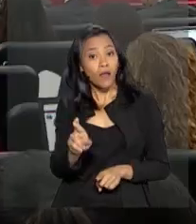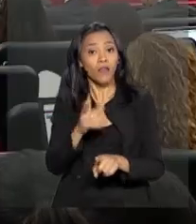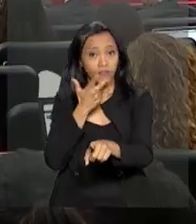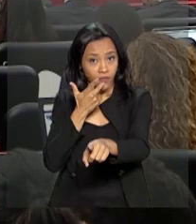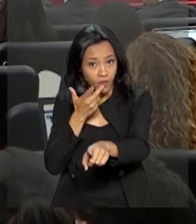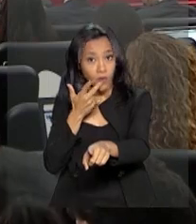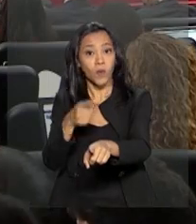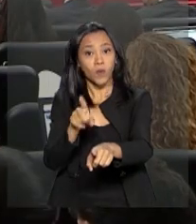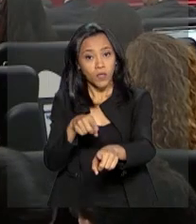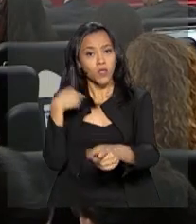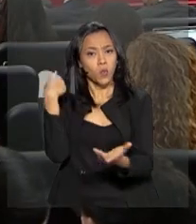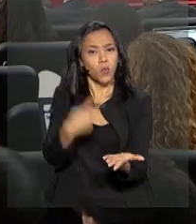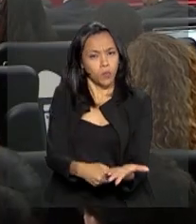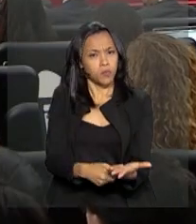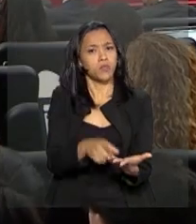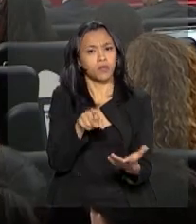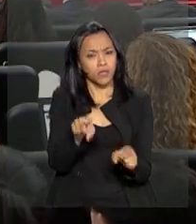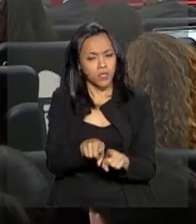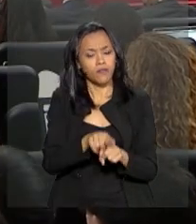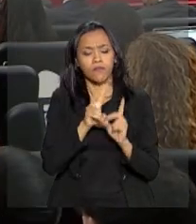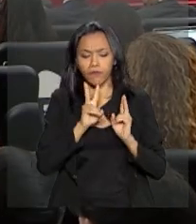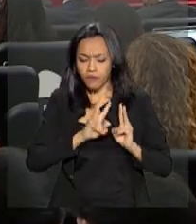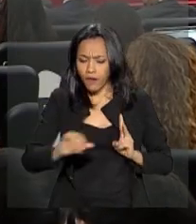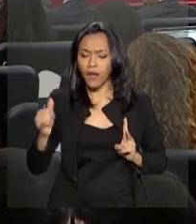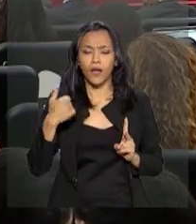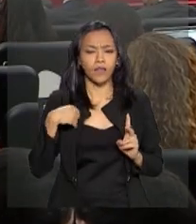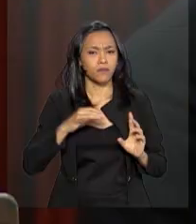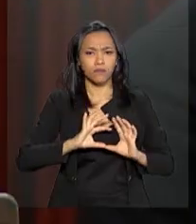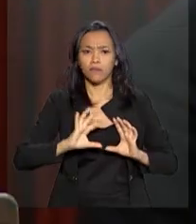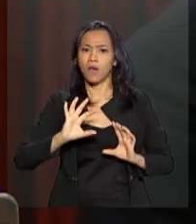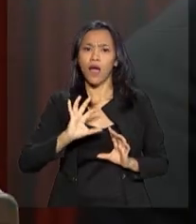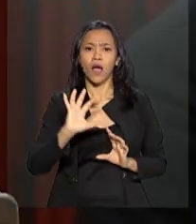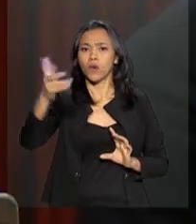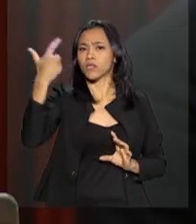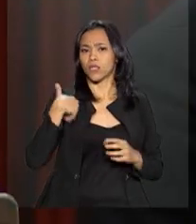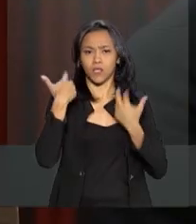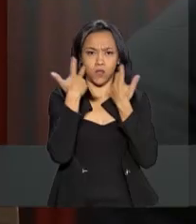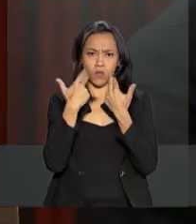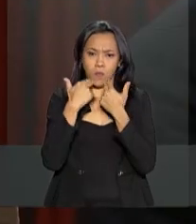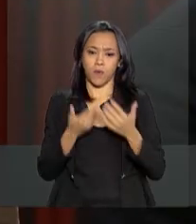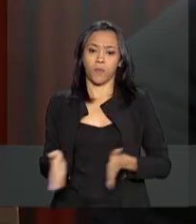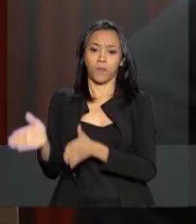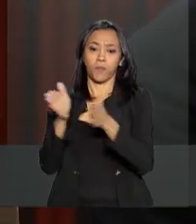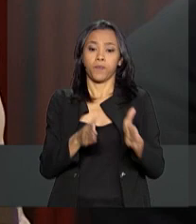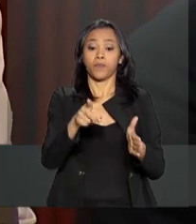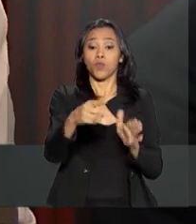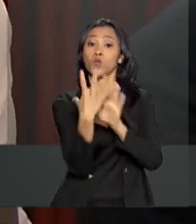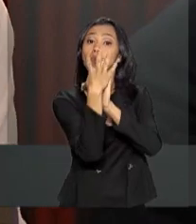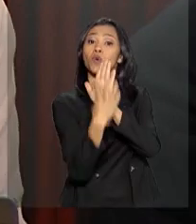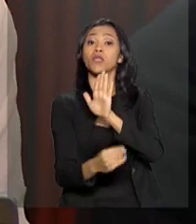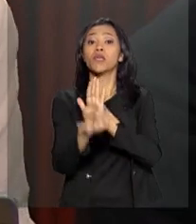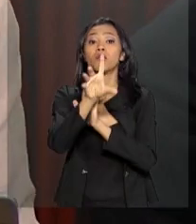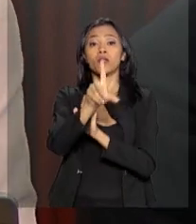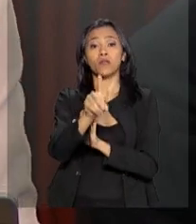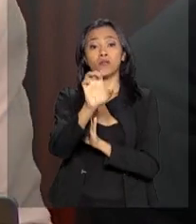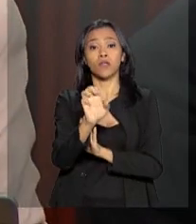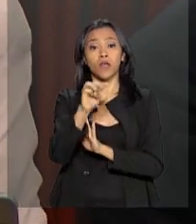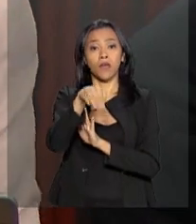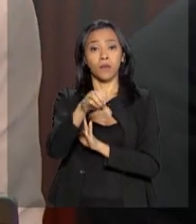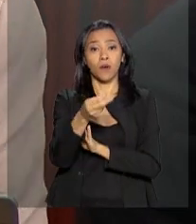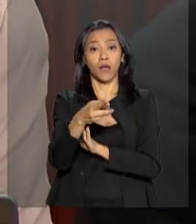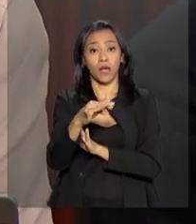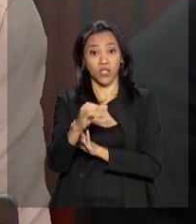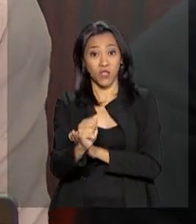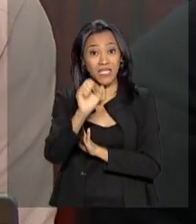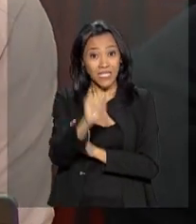pleito eleitoral é que tudo ocorra dentro da normalidade com a democracia ela somente se fortalece se as regras